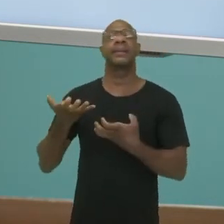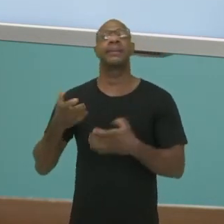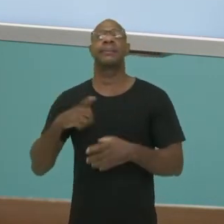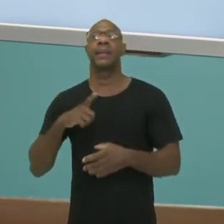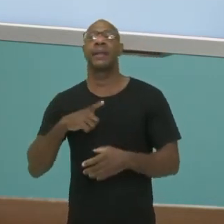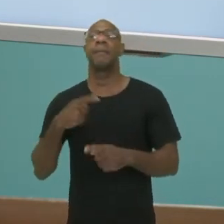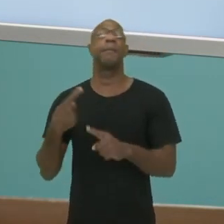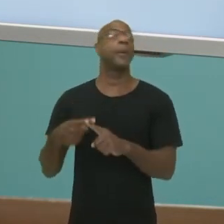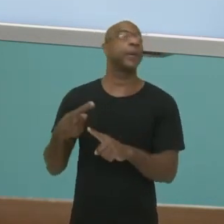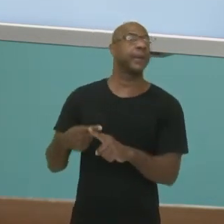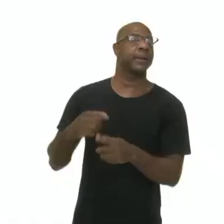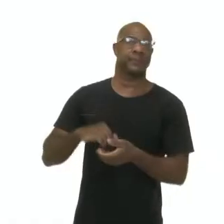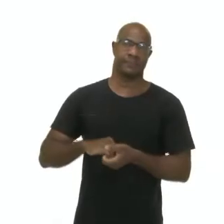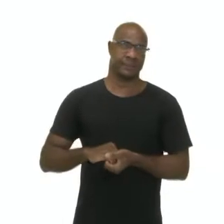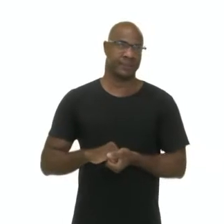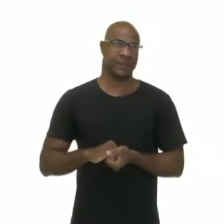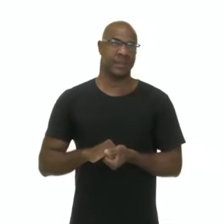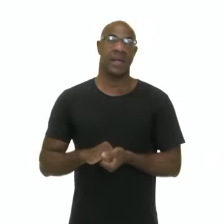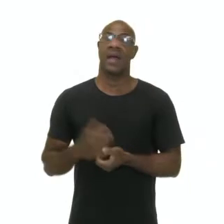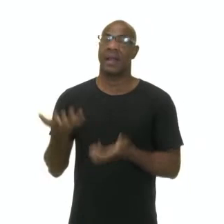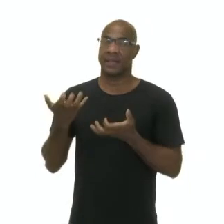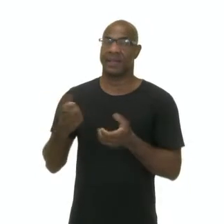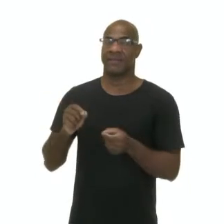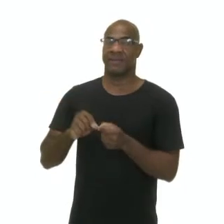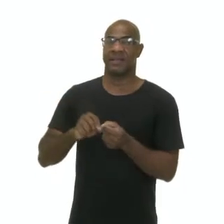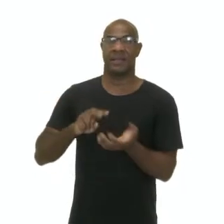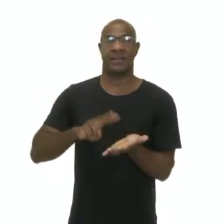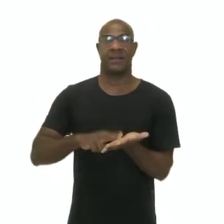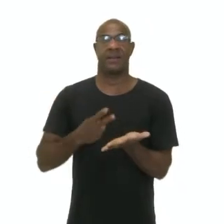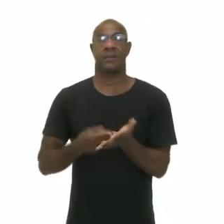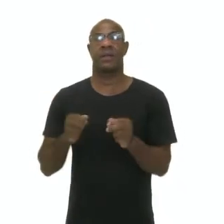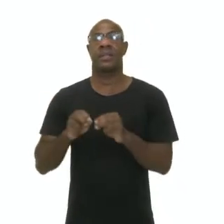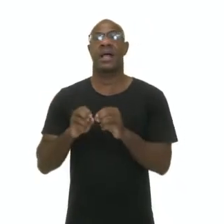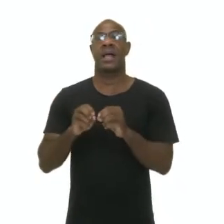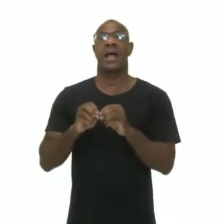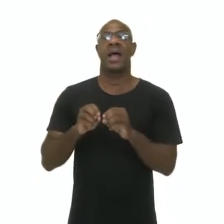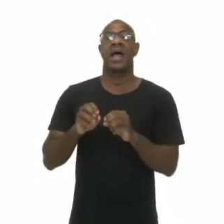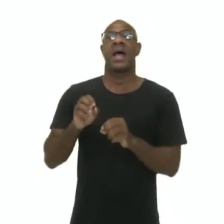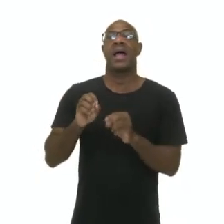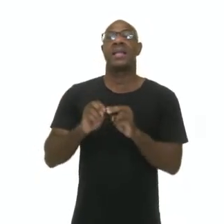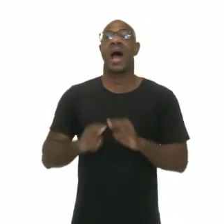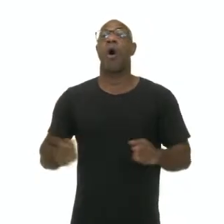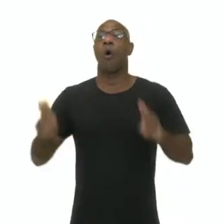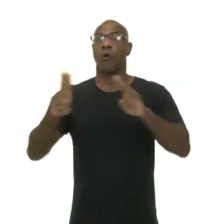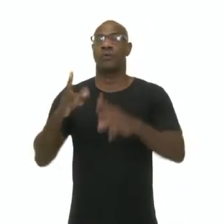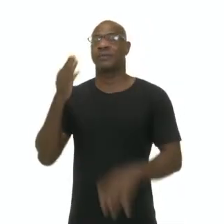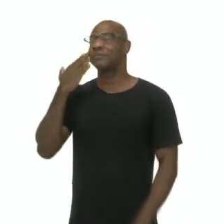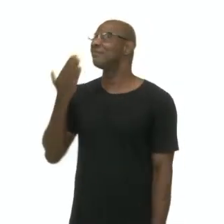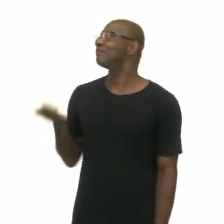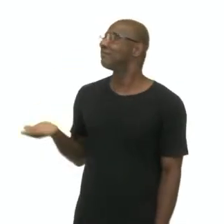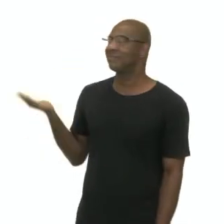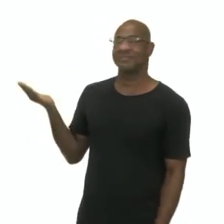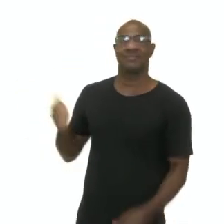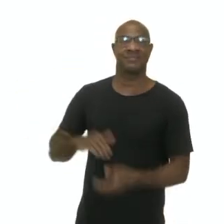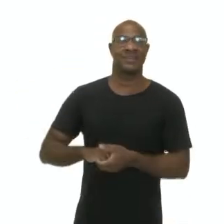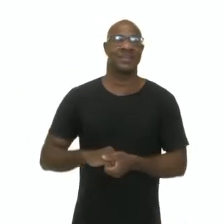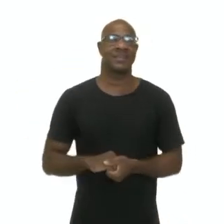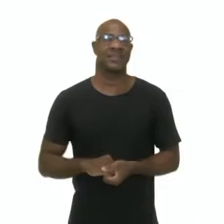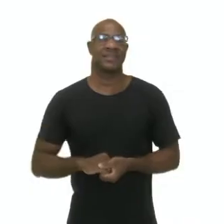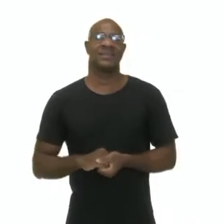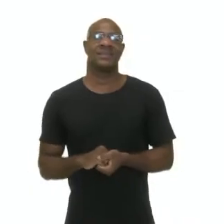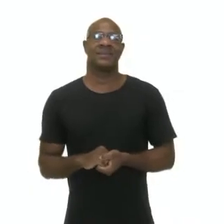Mafalda aqui quer ser tradutora da ONU, porque se imagina que é uma forma de cambiar o mundo, haciéndolo